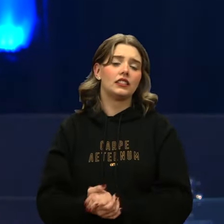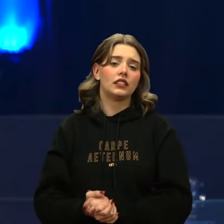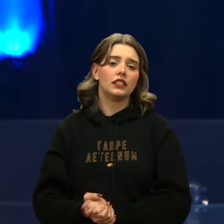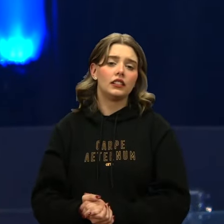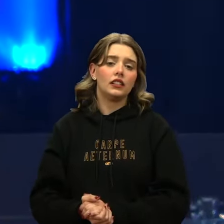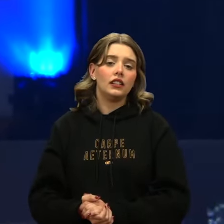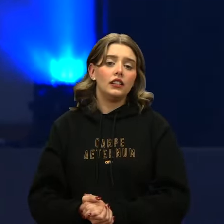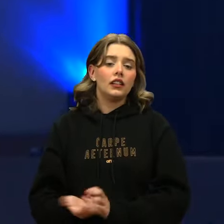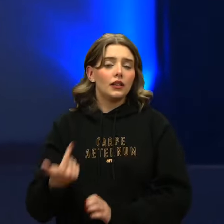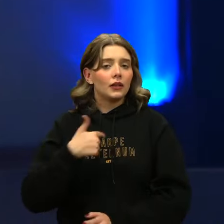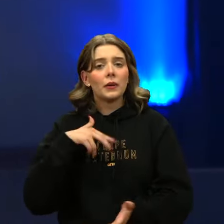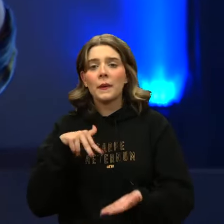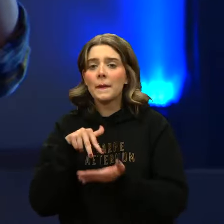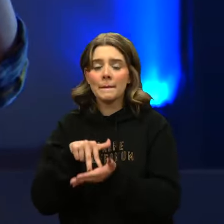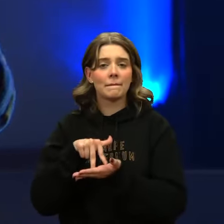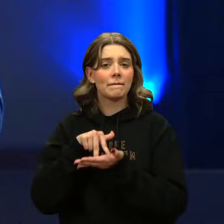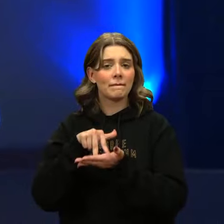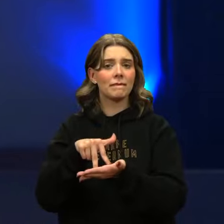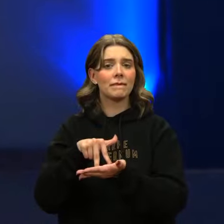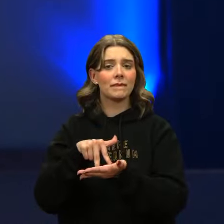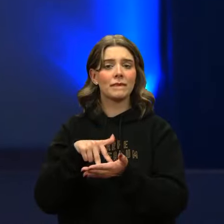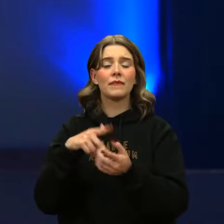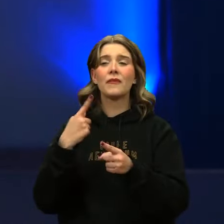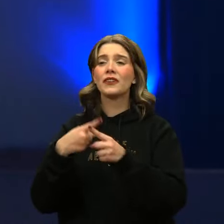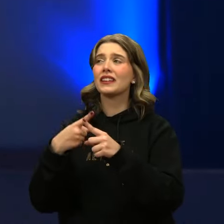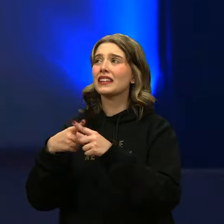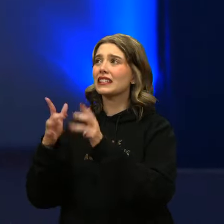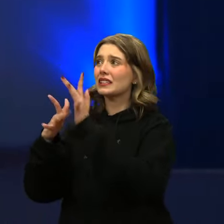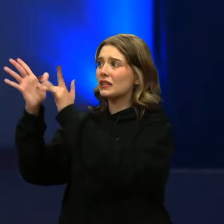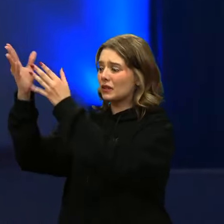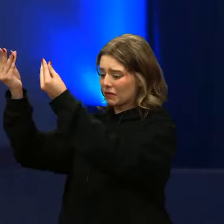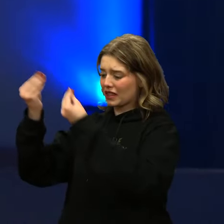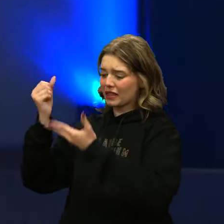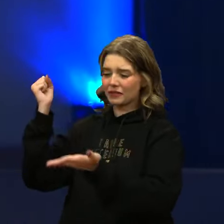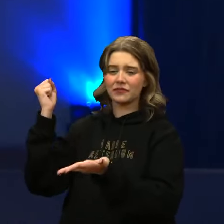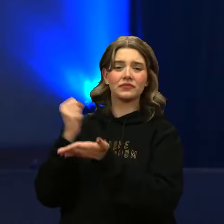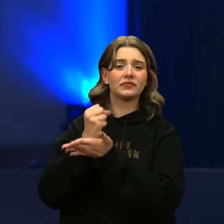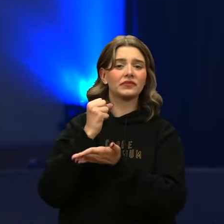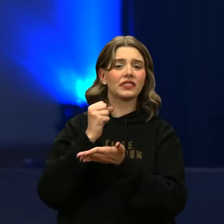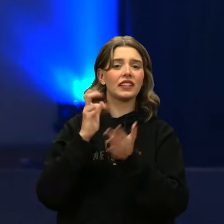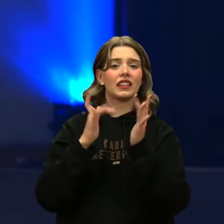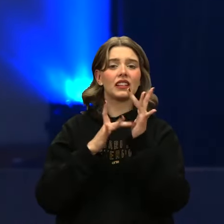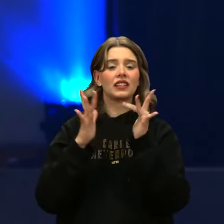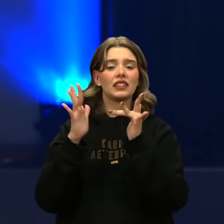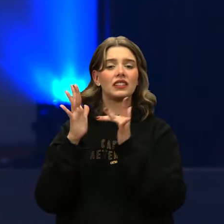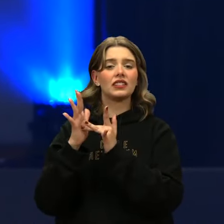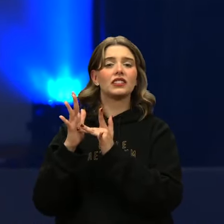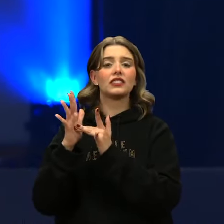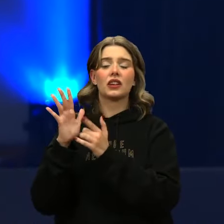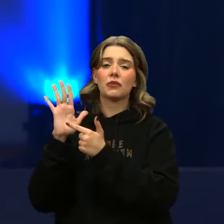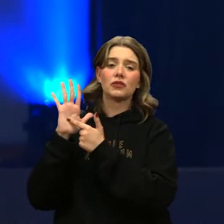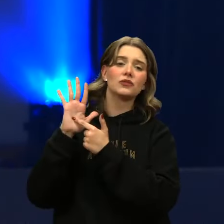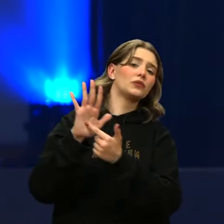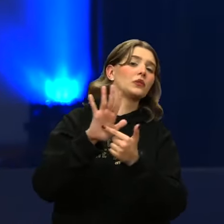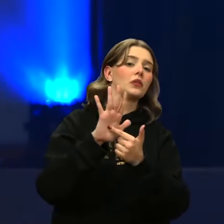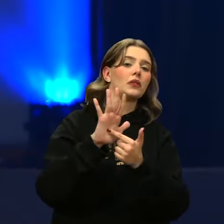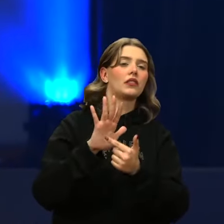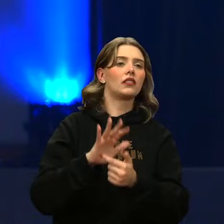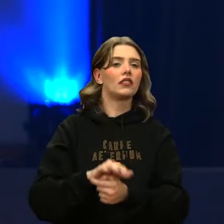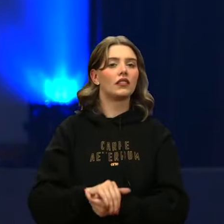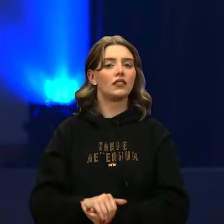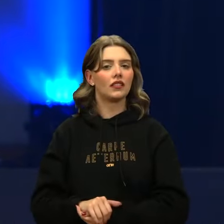Eu vou permanecer firme porque Ele já carimbou o meu passaporte. Jesus já mostrou para onde eu vou. É o